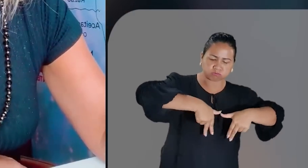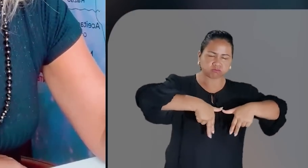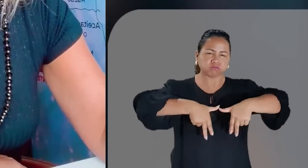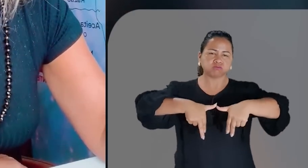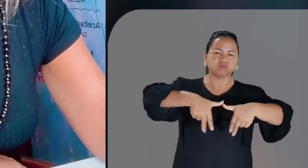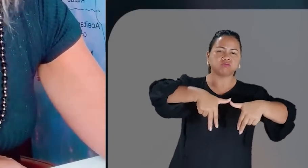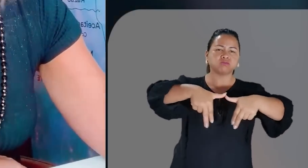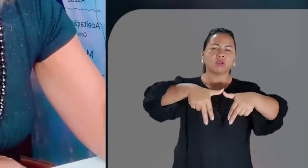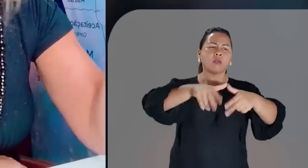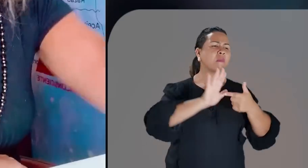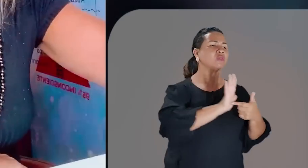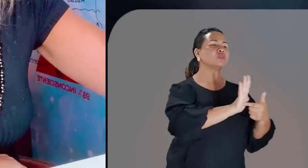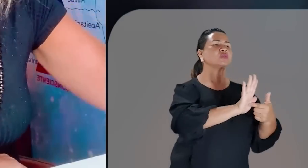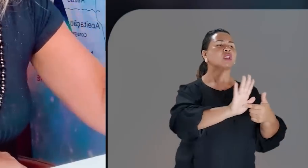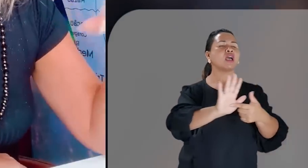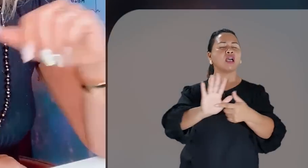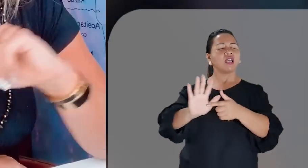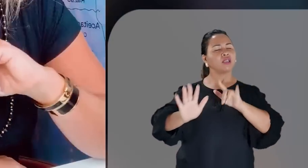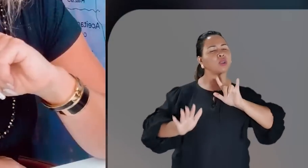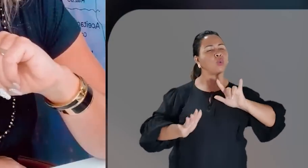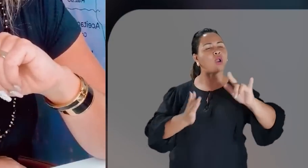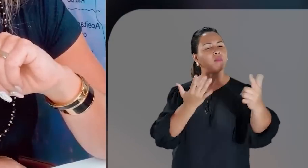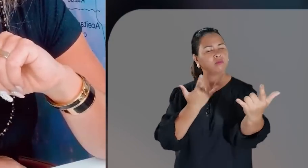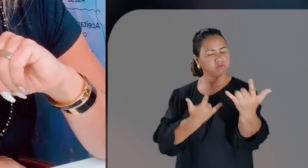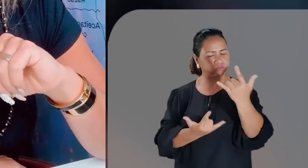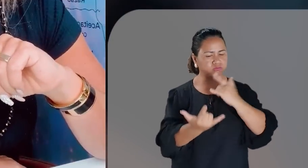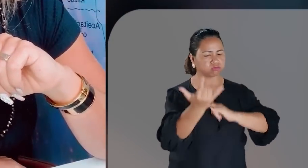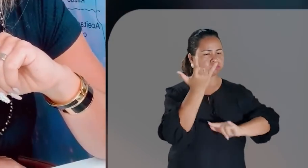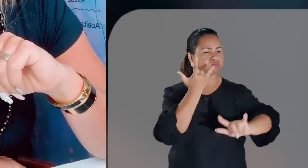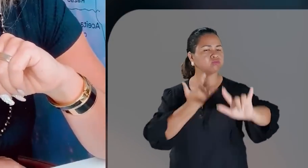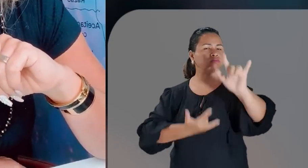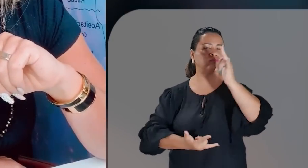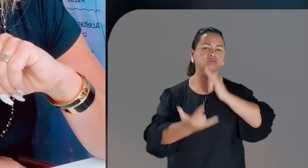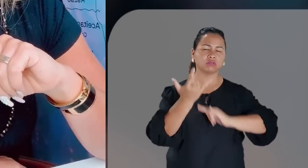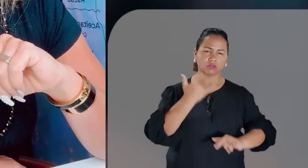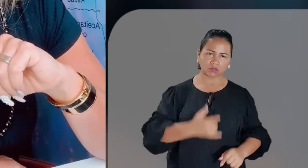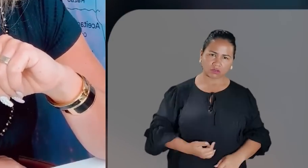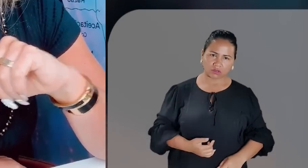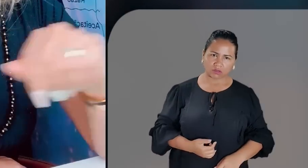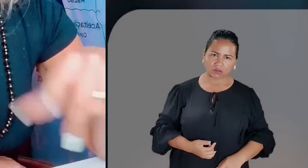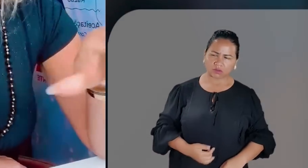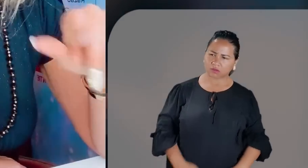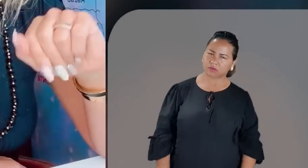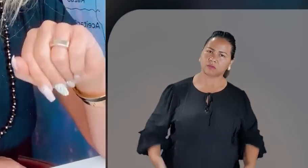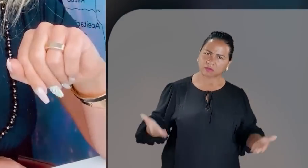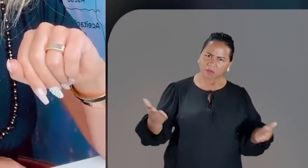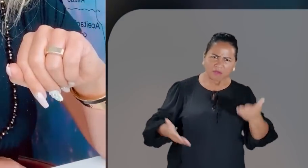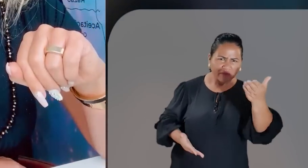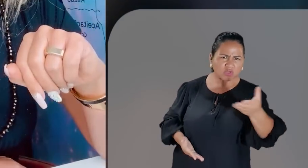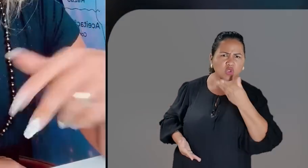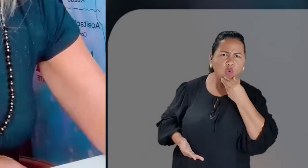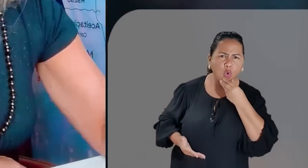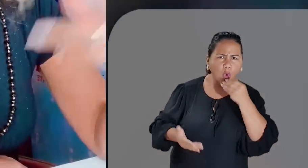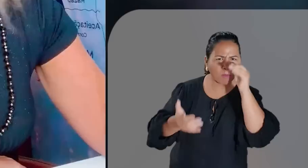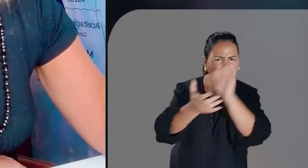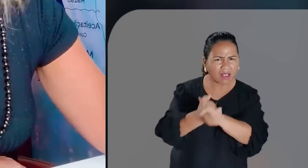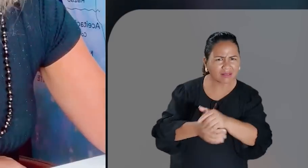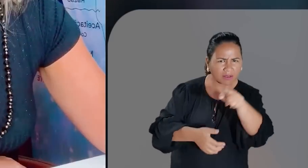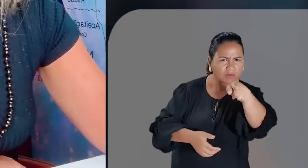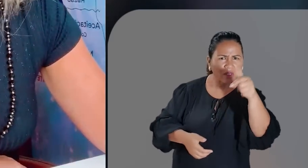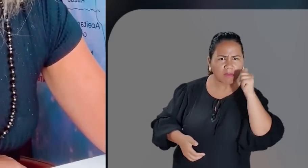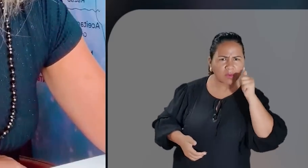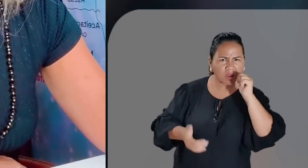shopping center, mostrar para todo mundo que eu sou amada e que eu amo. Não vou aceitar um relacionamento escondido. Você pensa que você é o